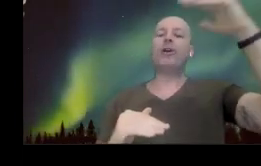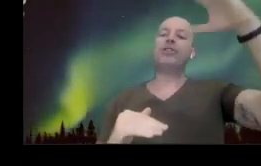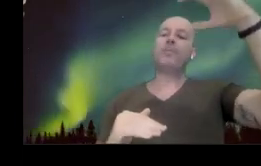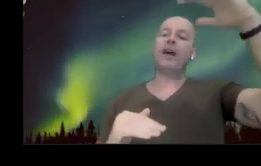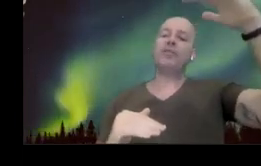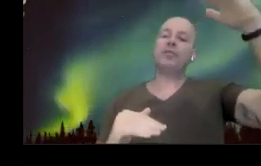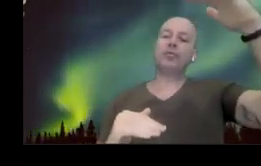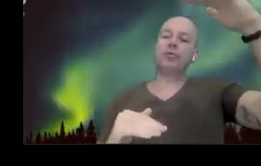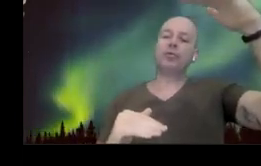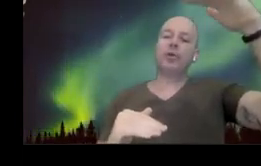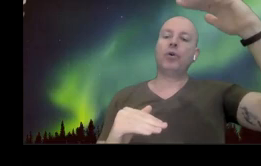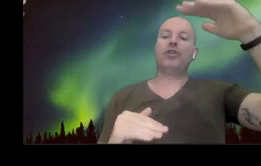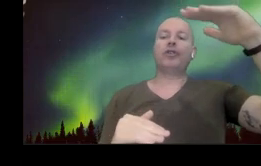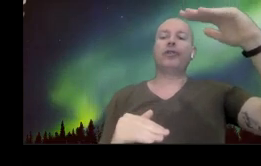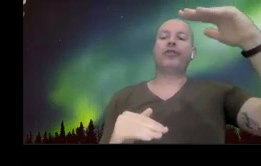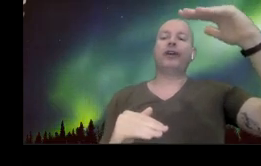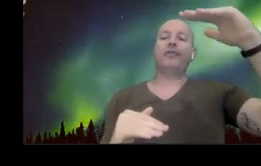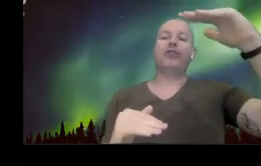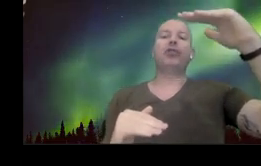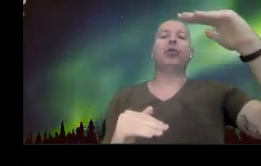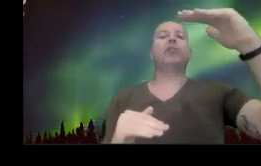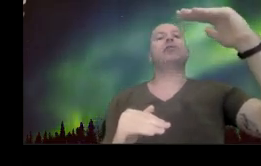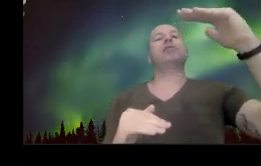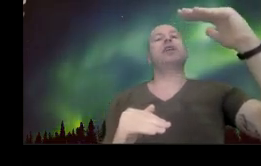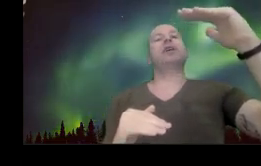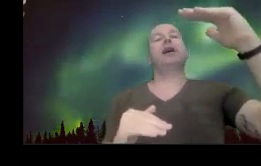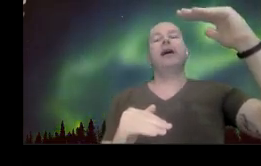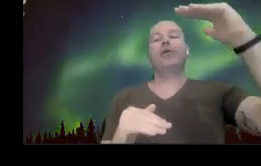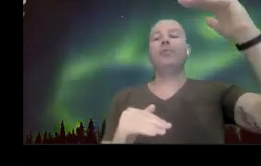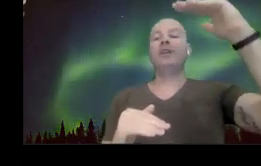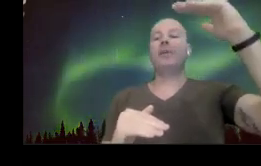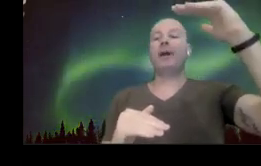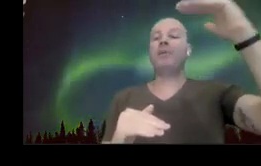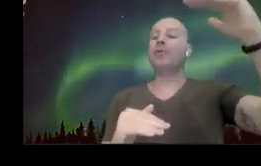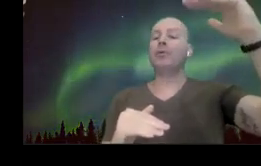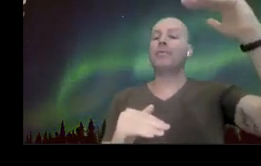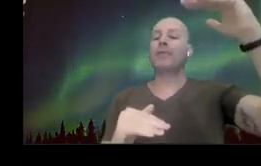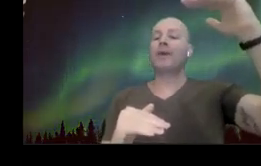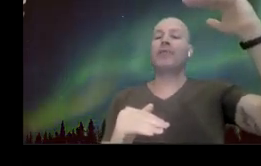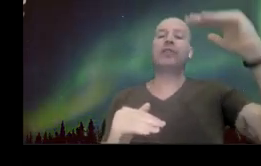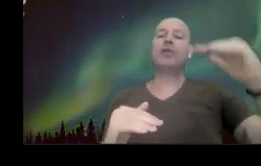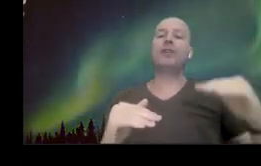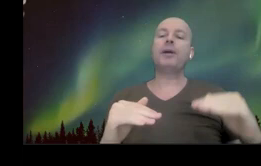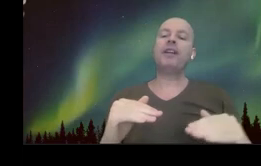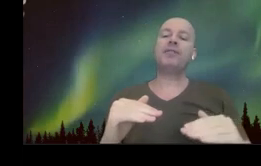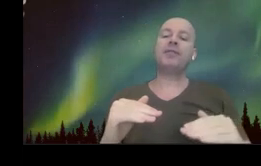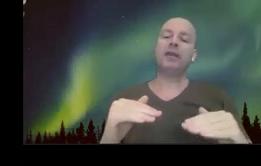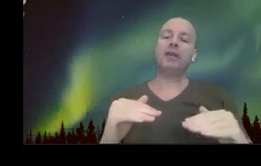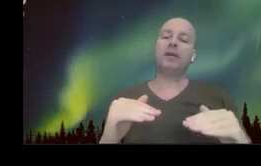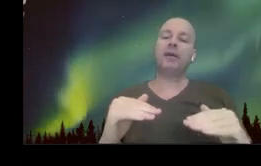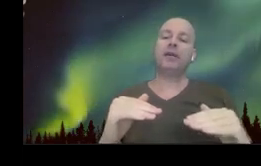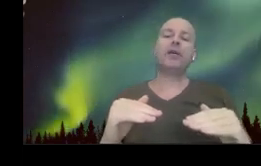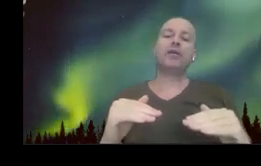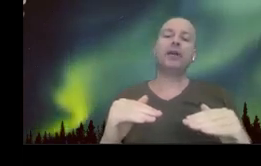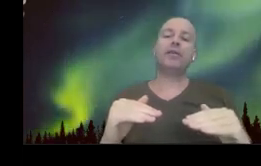mais suporte para isso tudo. Ou seja, você imaginou que você teria comida para 1.000 e você tem comida para